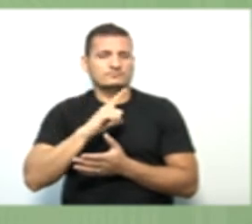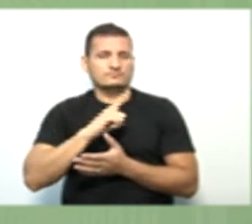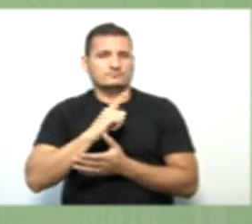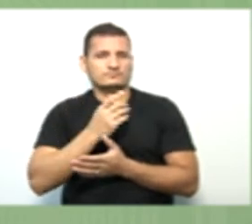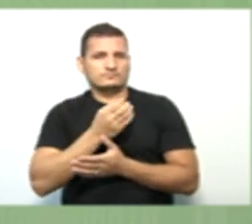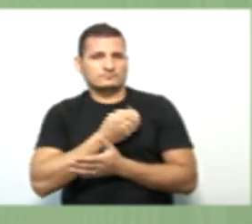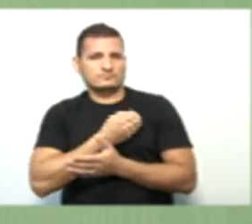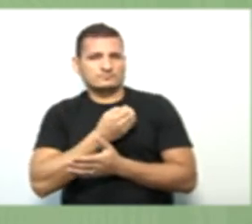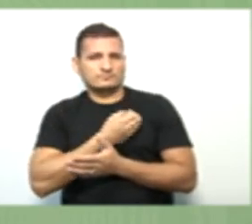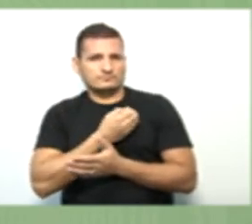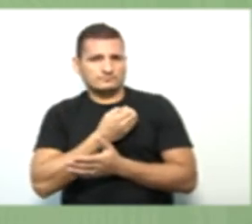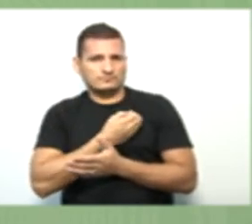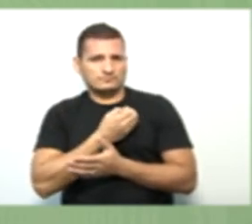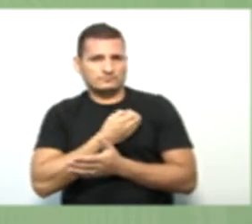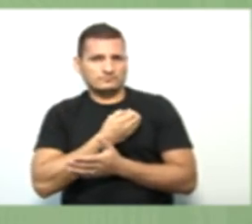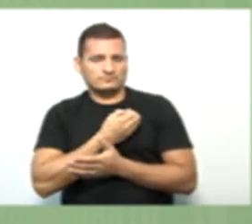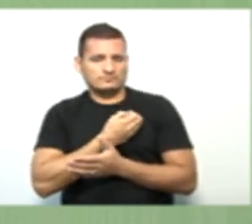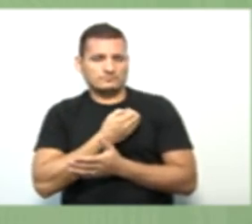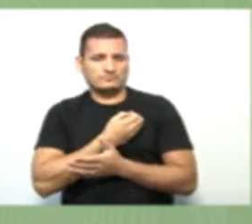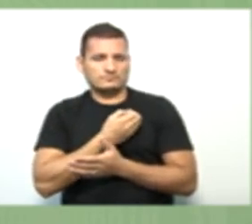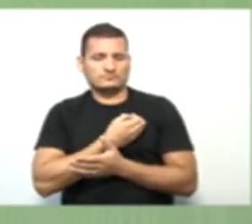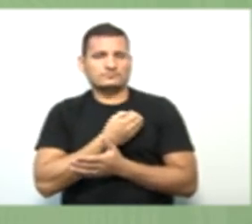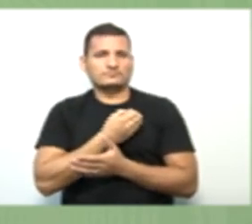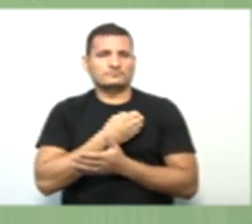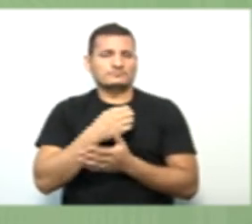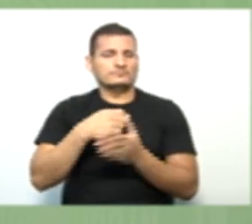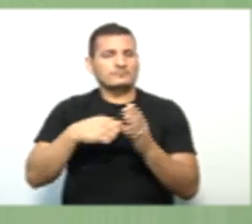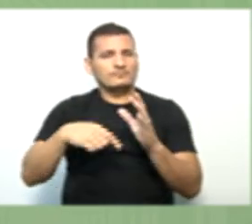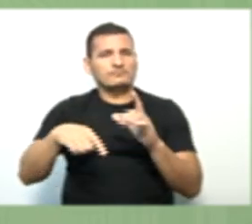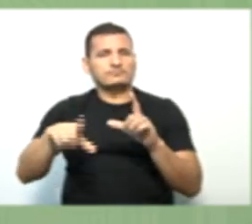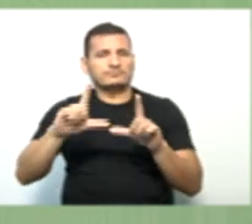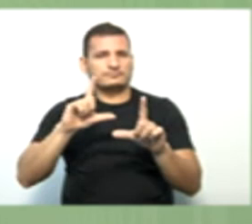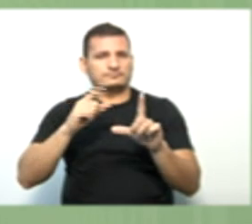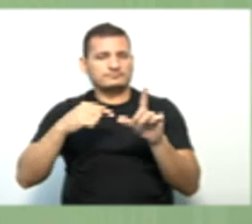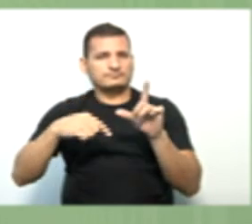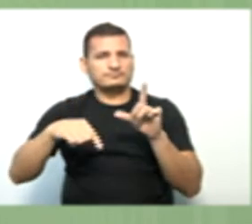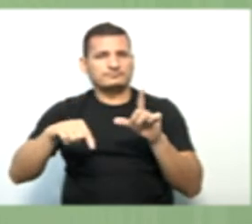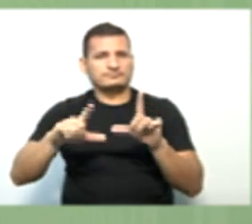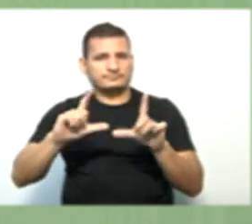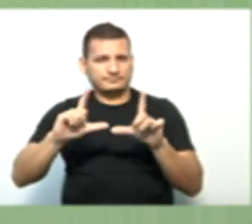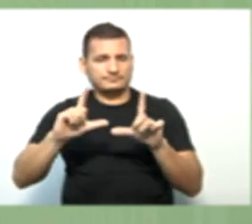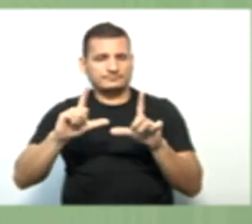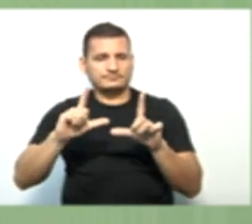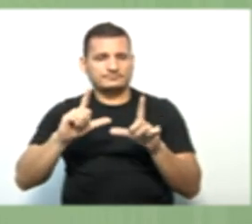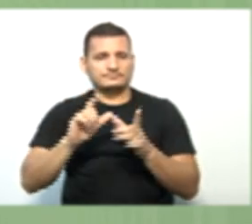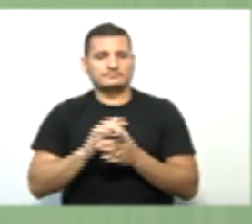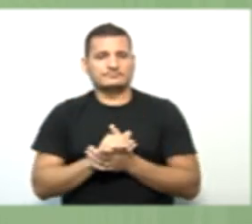numérica no intervalo enviado como argumento. Então, nós temos aqui, por exemplo,